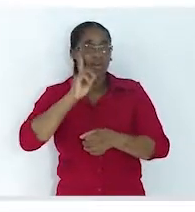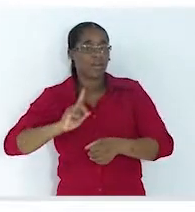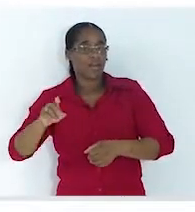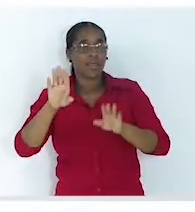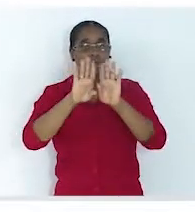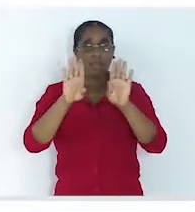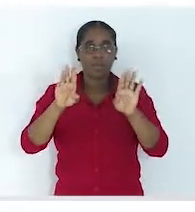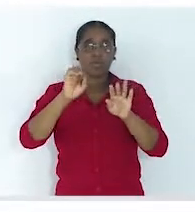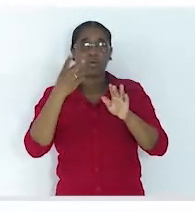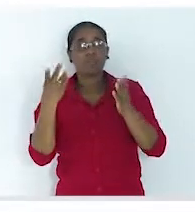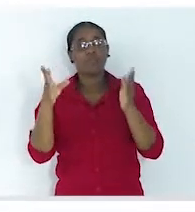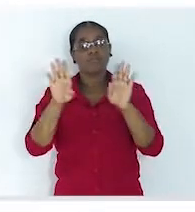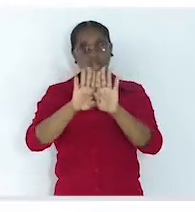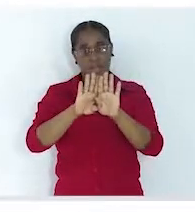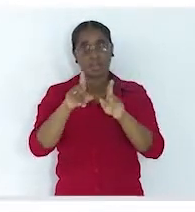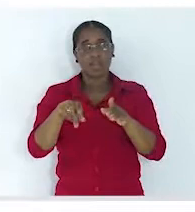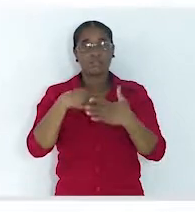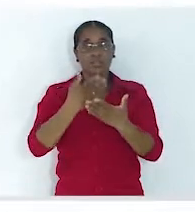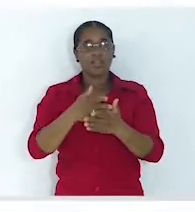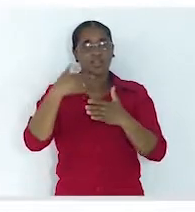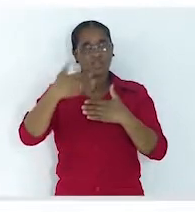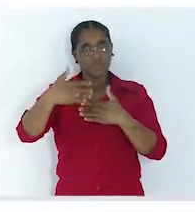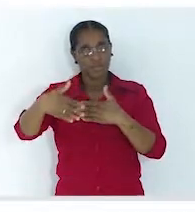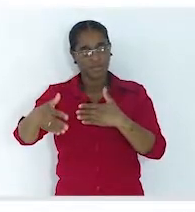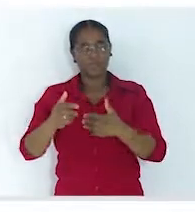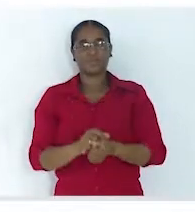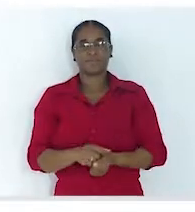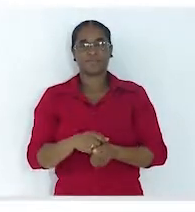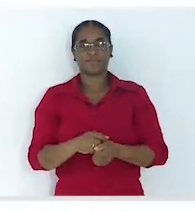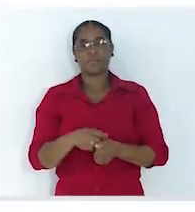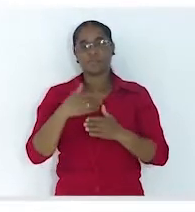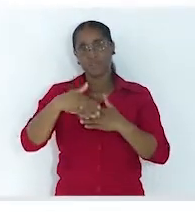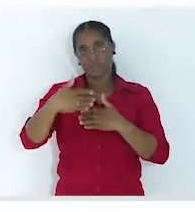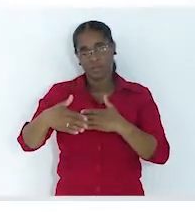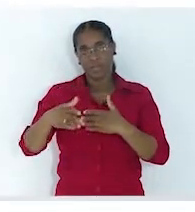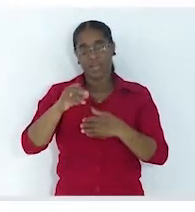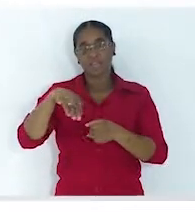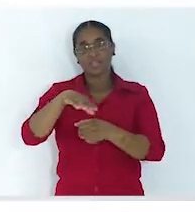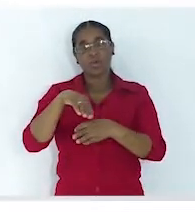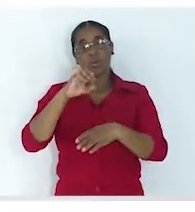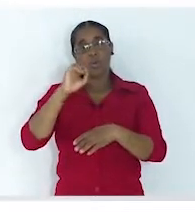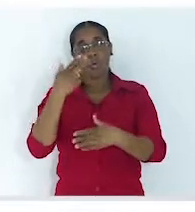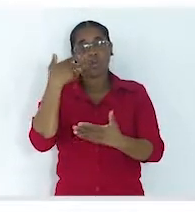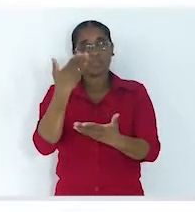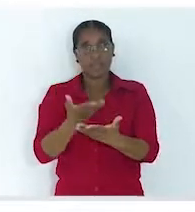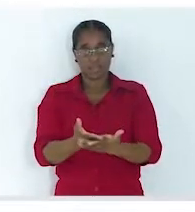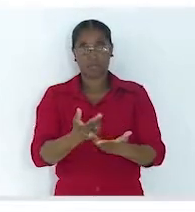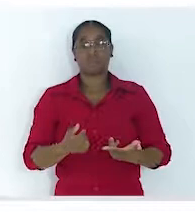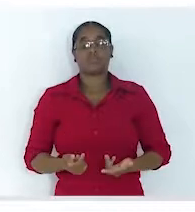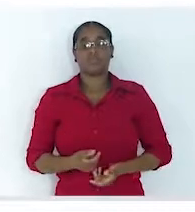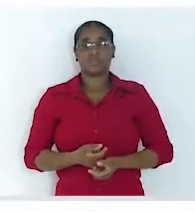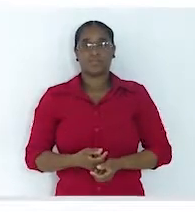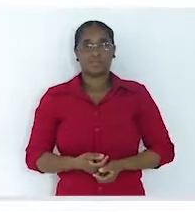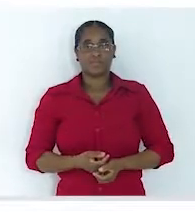Ela é apresentada em sequência, ok? Nós chamamos de encadeamento da ação ou então apresentação